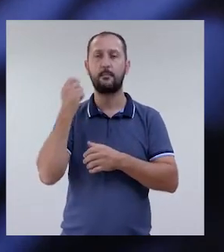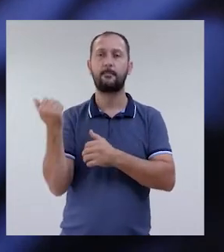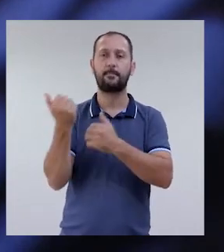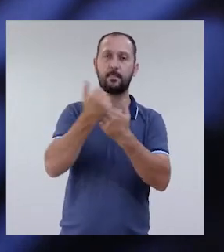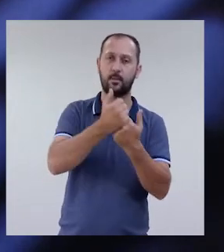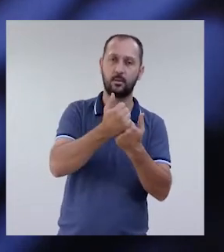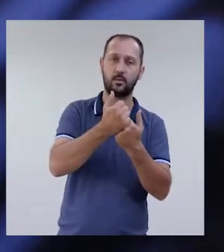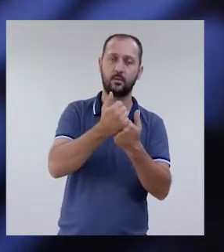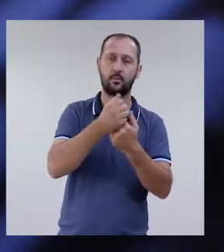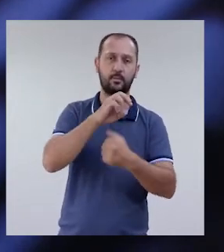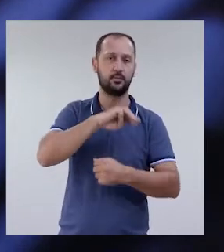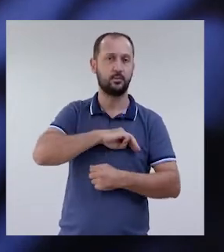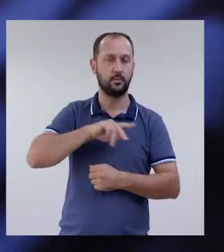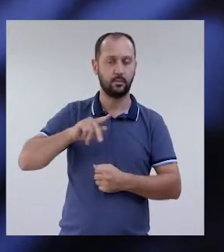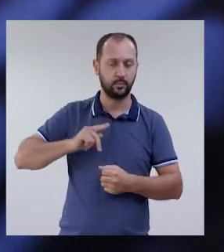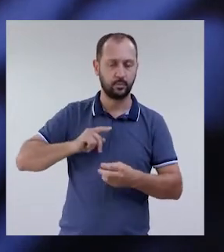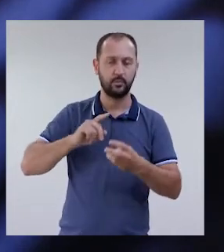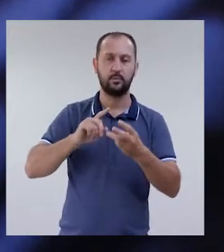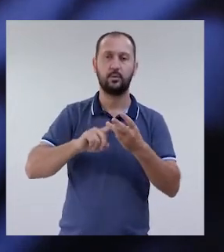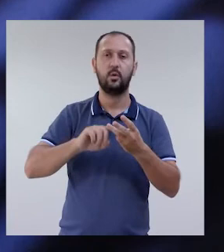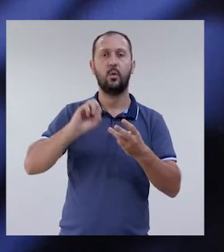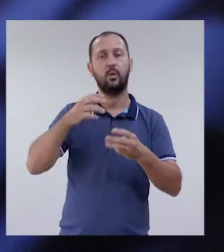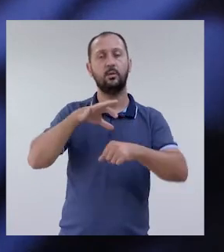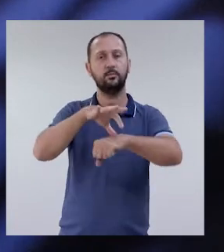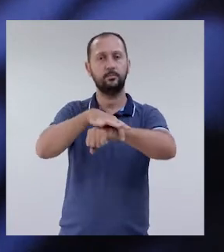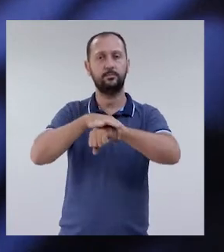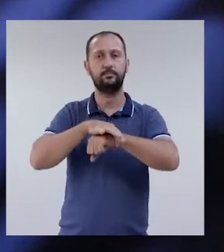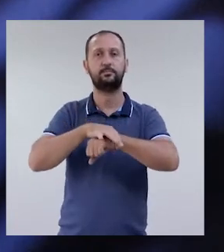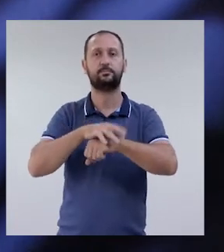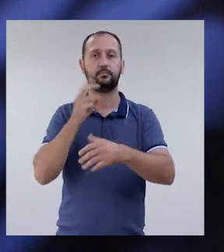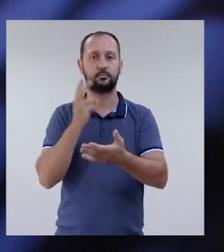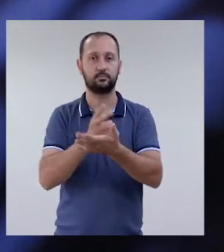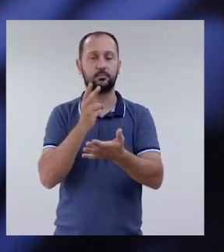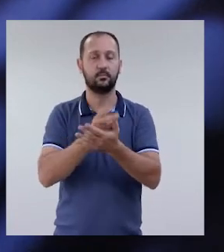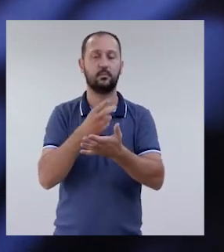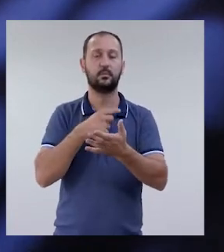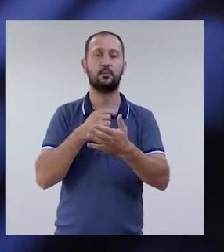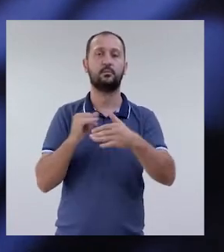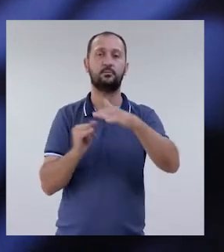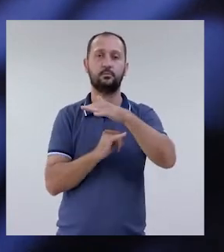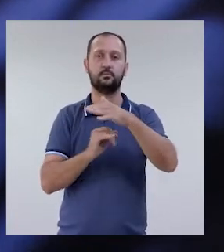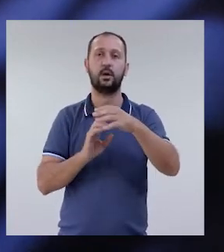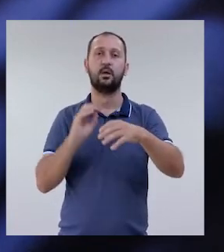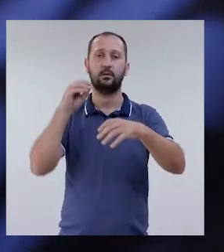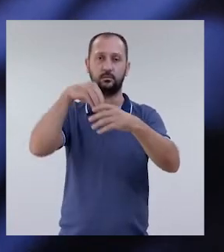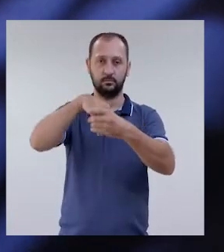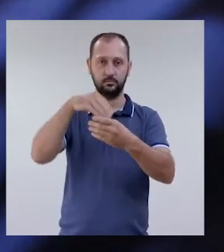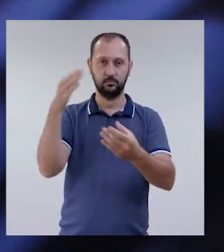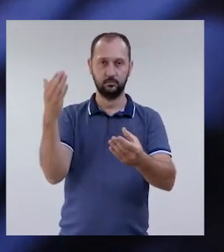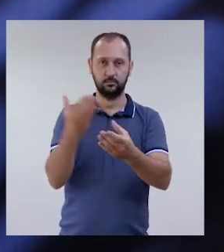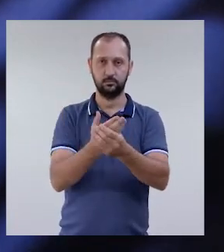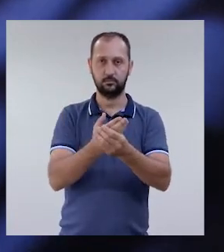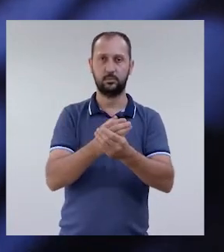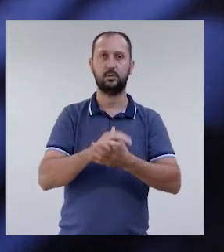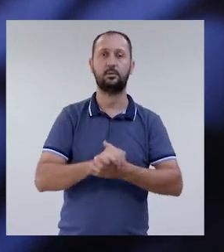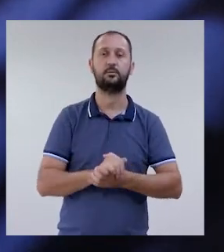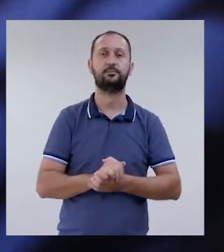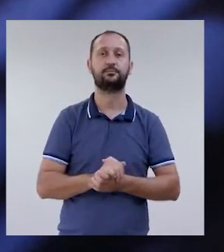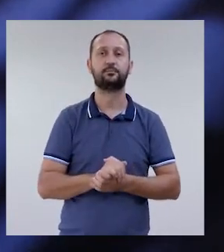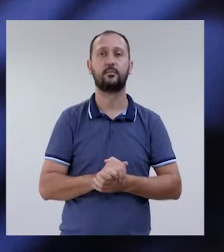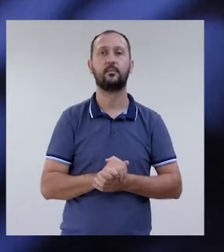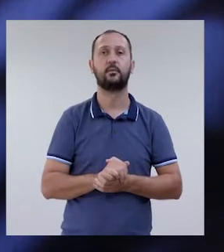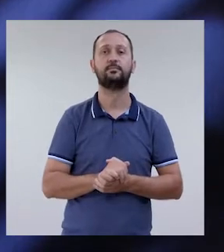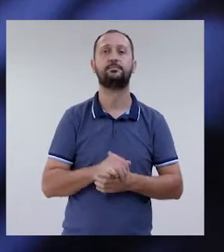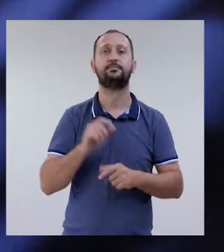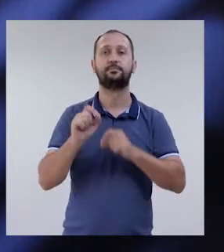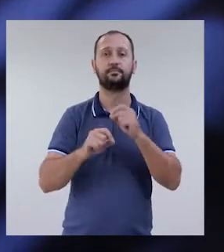de um advogado, é o Ministério Público ou a Defensoria. São essas as instituições que estão legitimadas a falar dentro do processo, como a gente